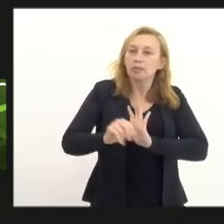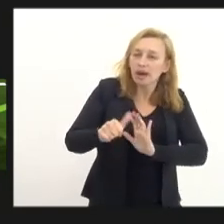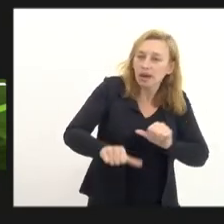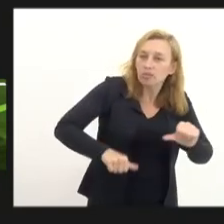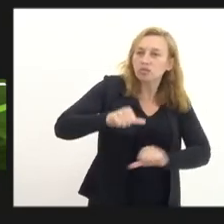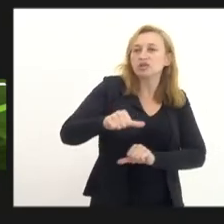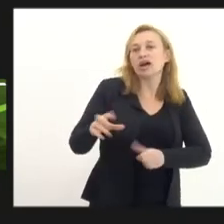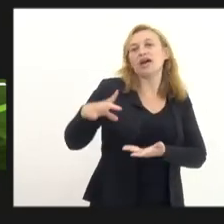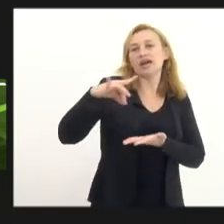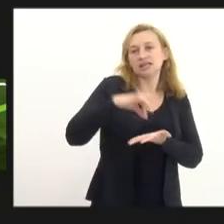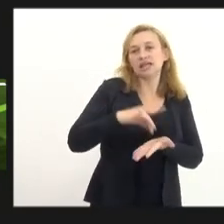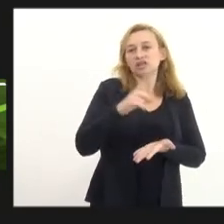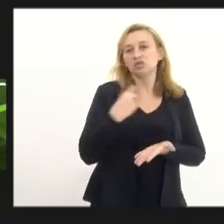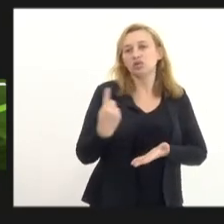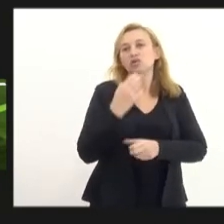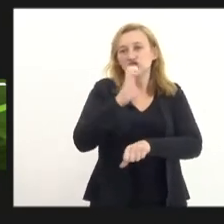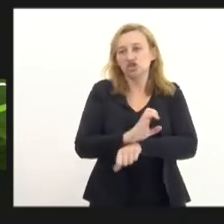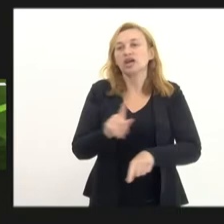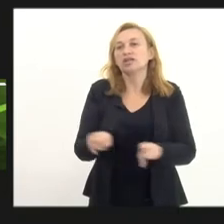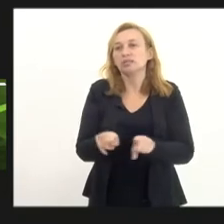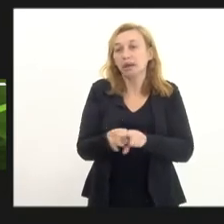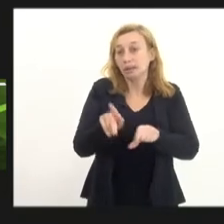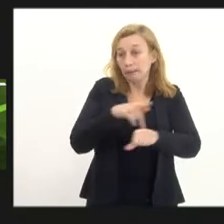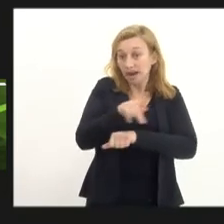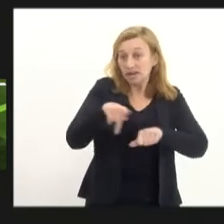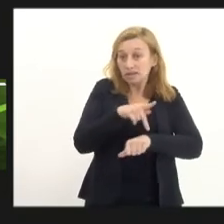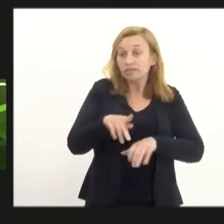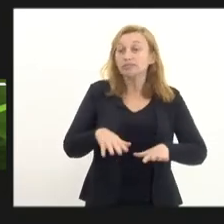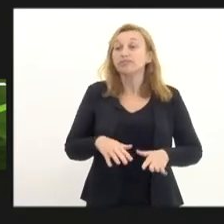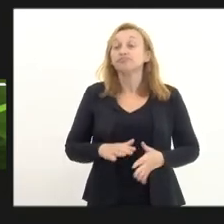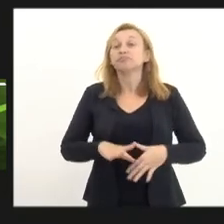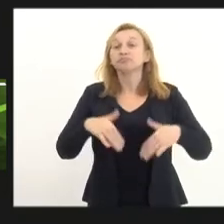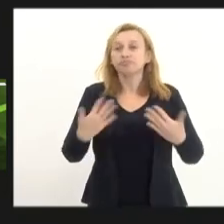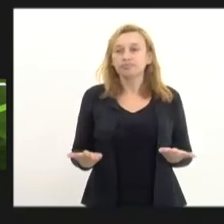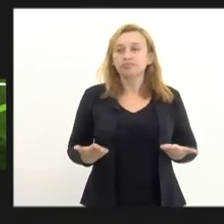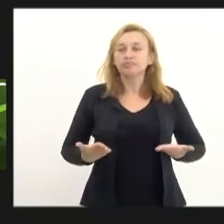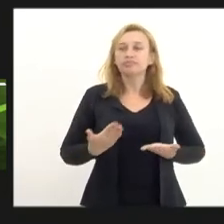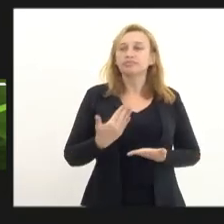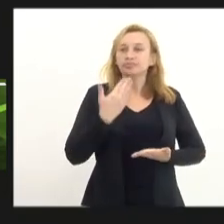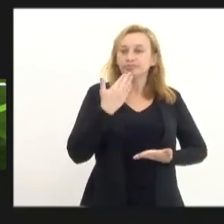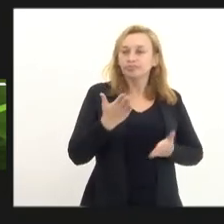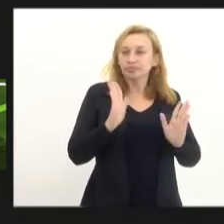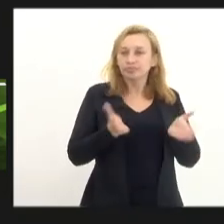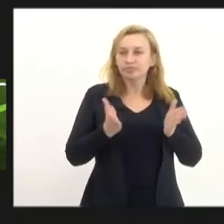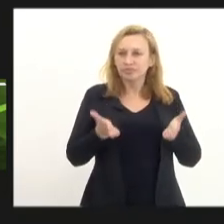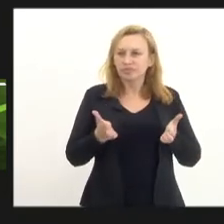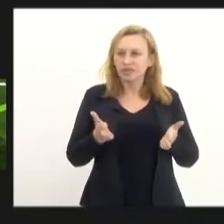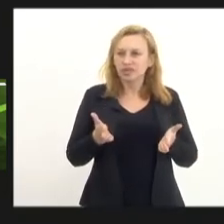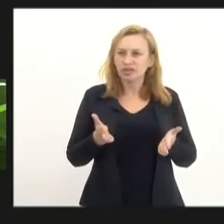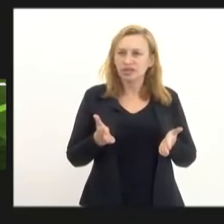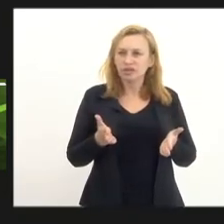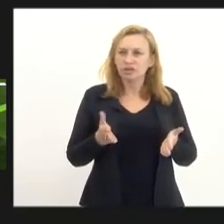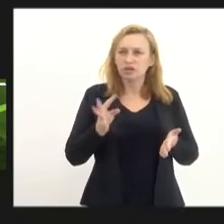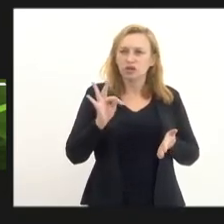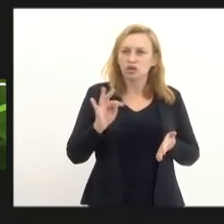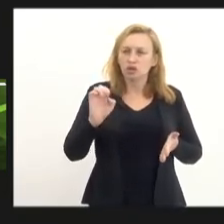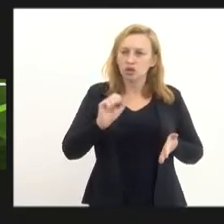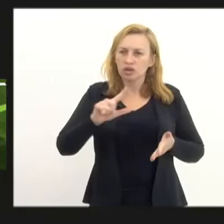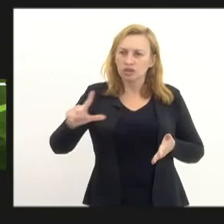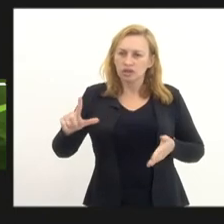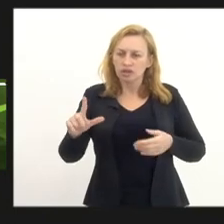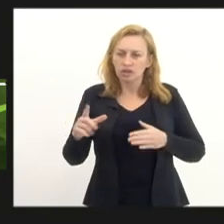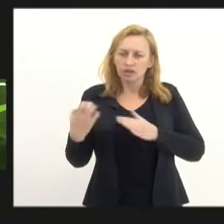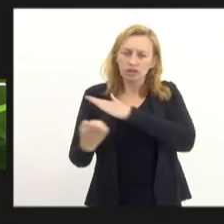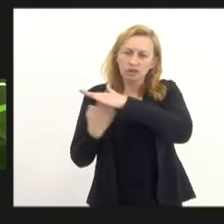essa realidade aí do nosso estado, do nosso país. Então, eu vou passar agora aí para a Total, Ulisses, né,